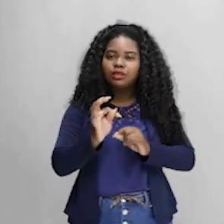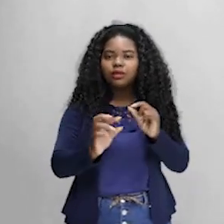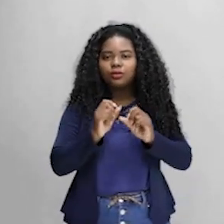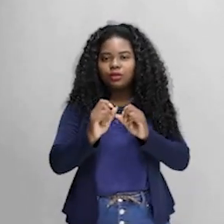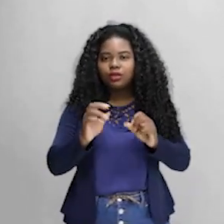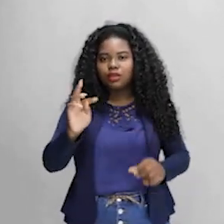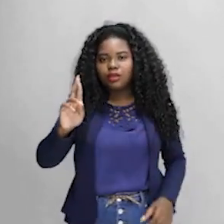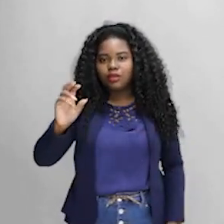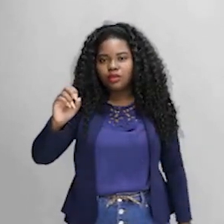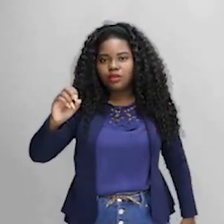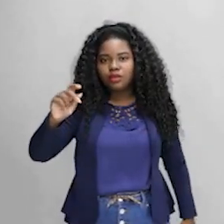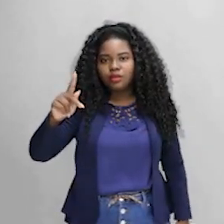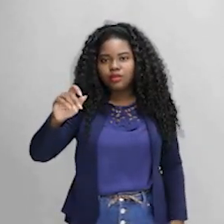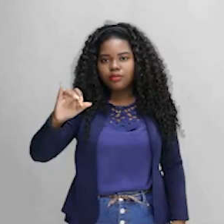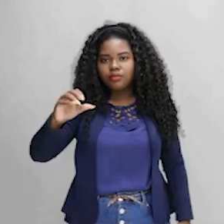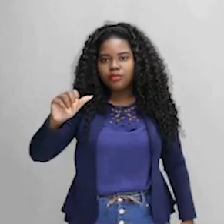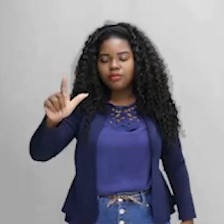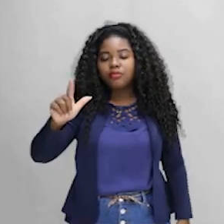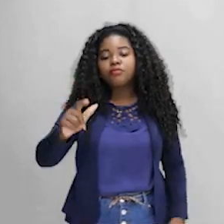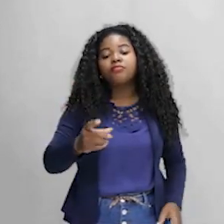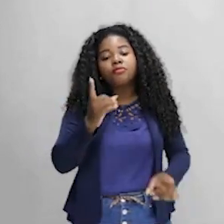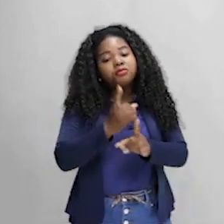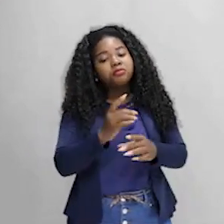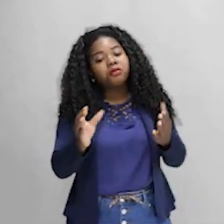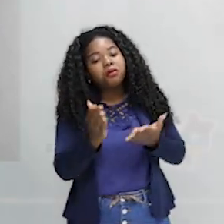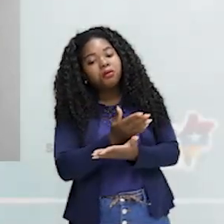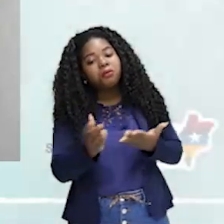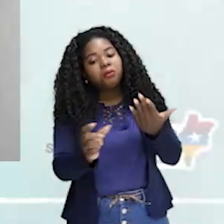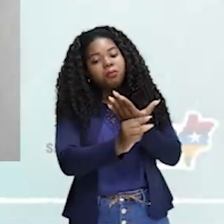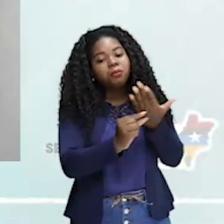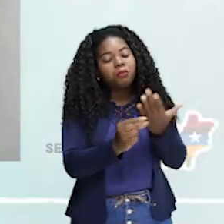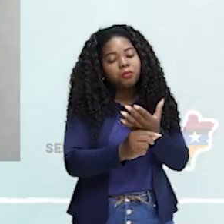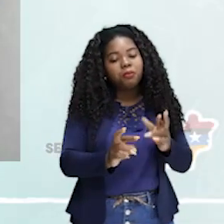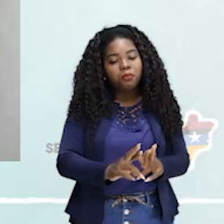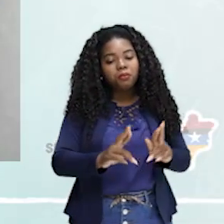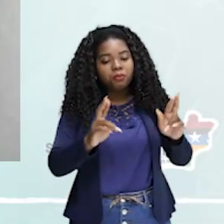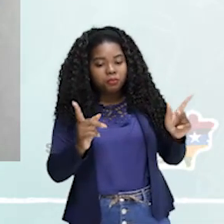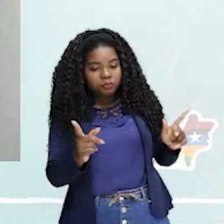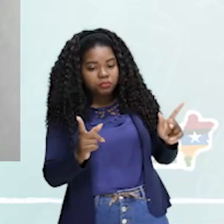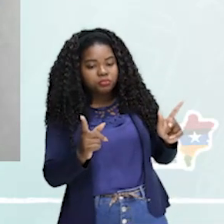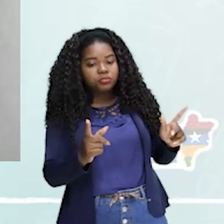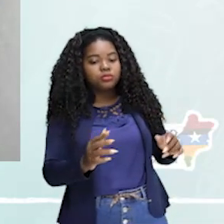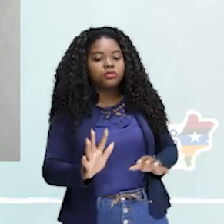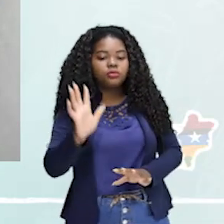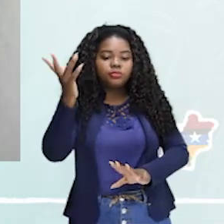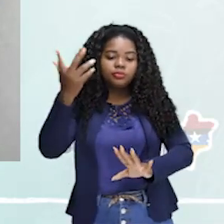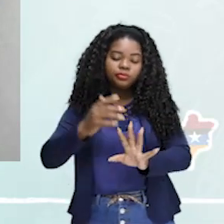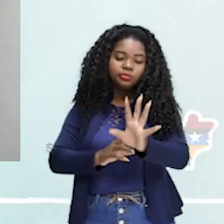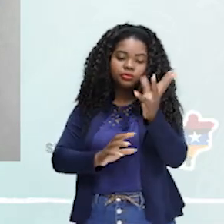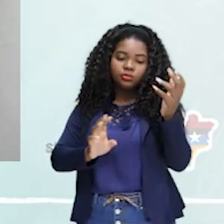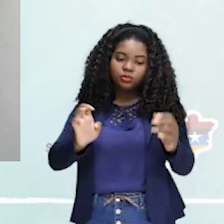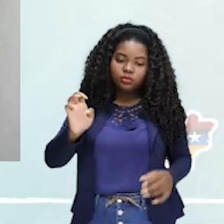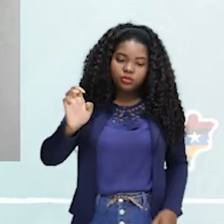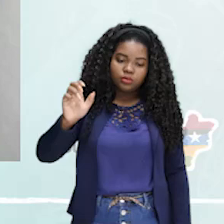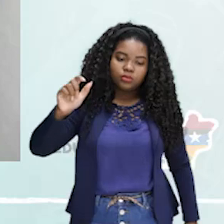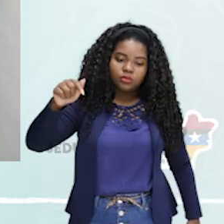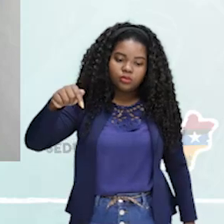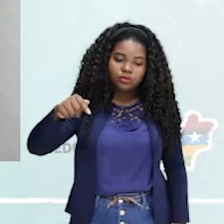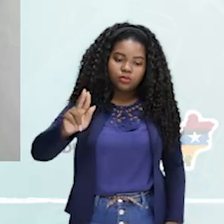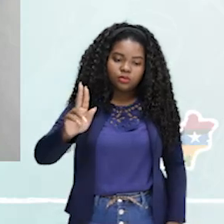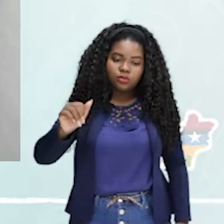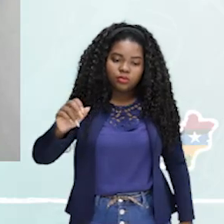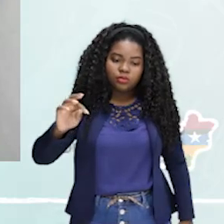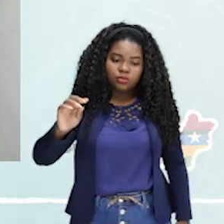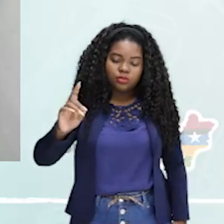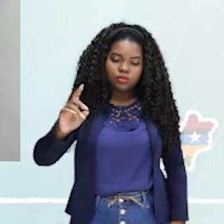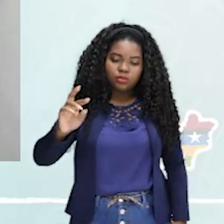tropicais. Vocês podem encontrar alguns autores fazendo também a diferenciação em florestas equatoriais. Qual é o grande referencial? A